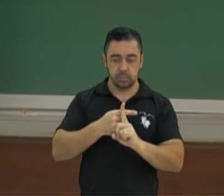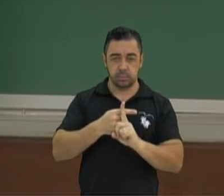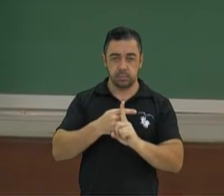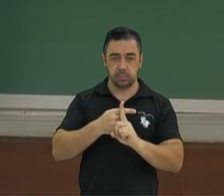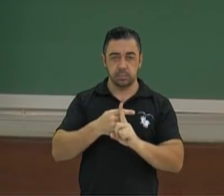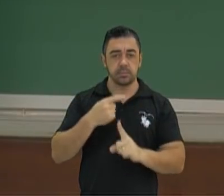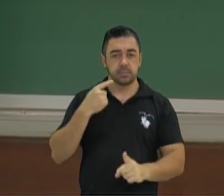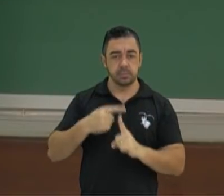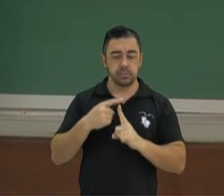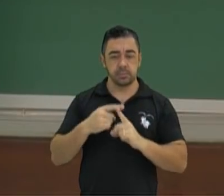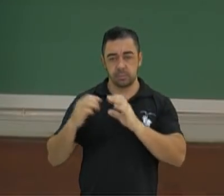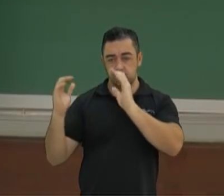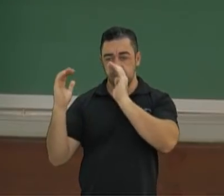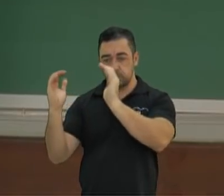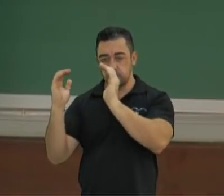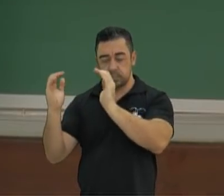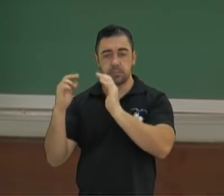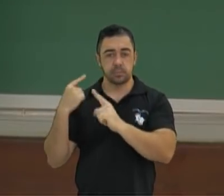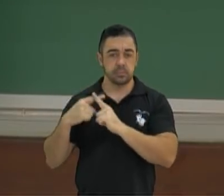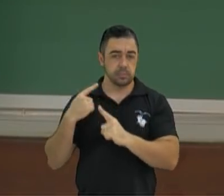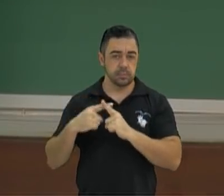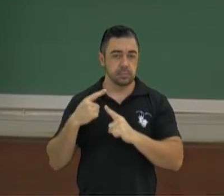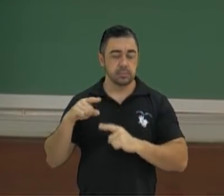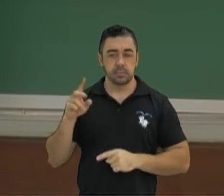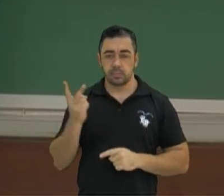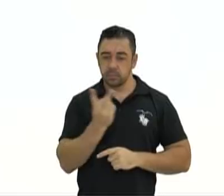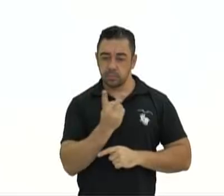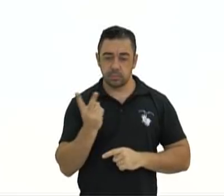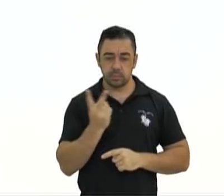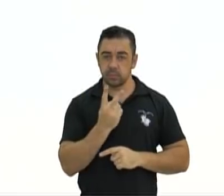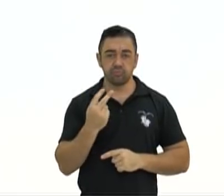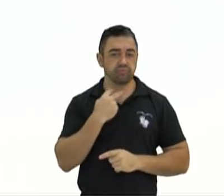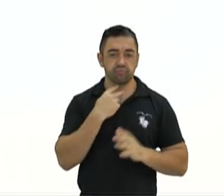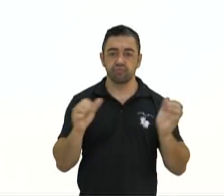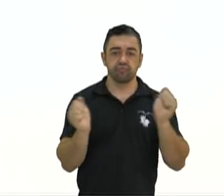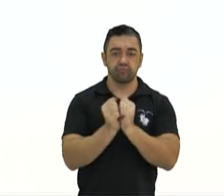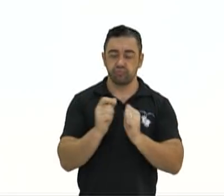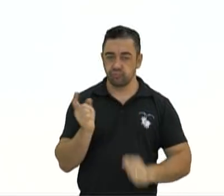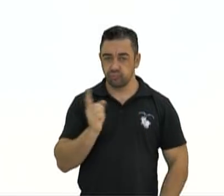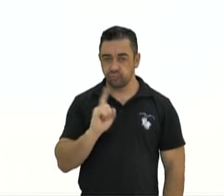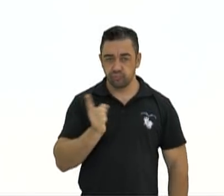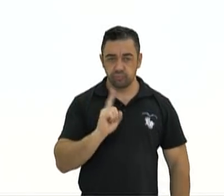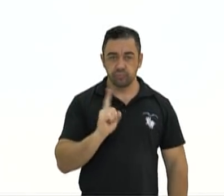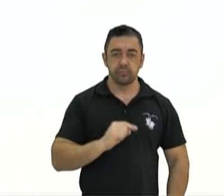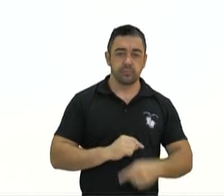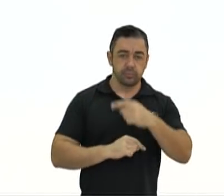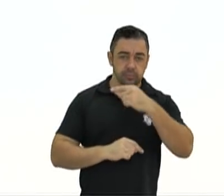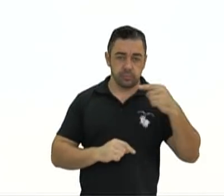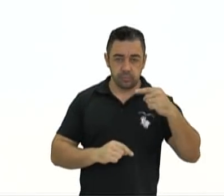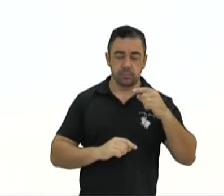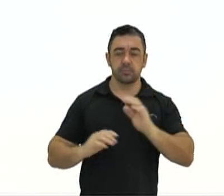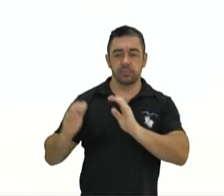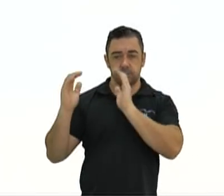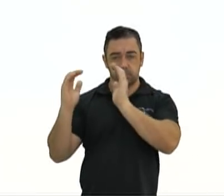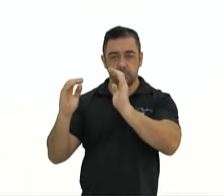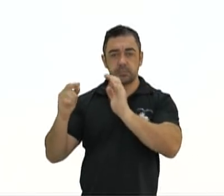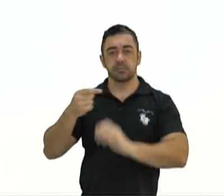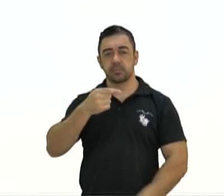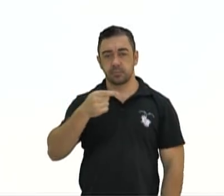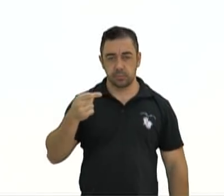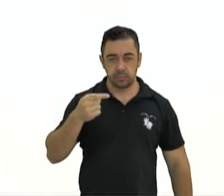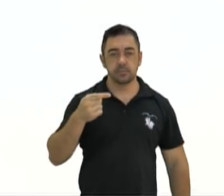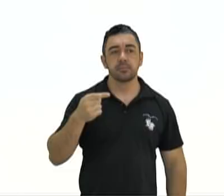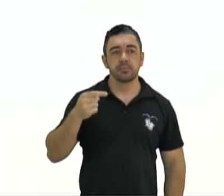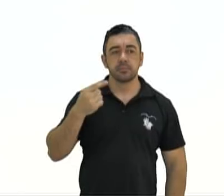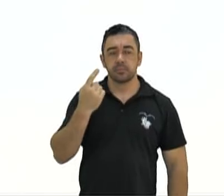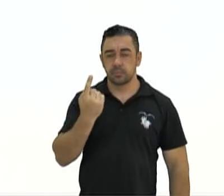parênteses? Justamente porque esses sinais, eles não podem ficar juntos. Então, eu coloco um parênteses para separar